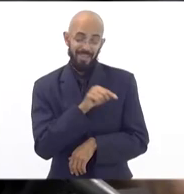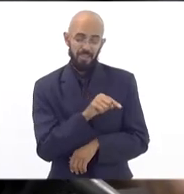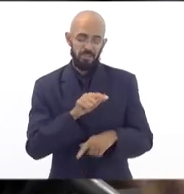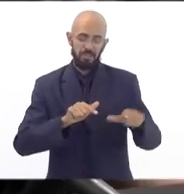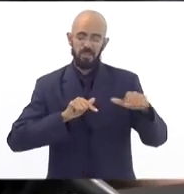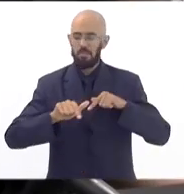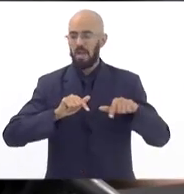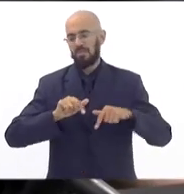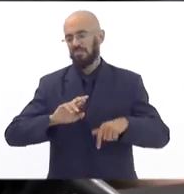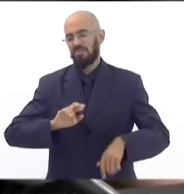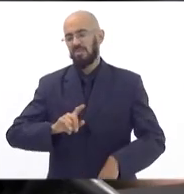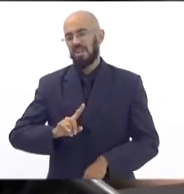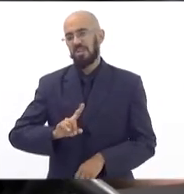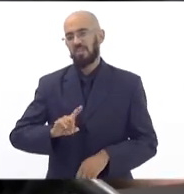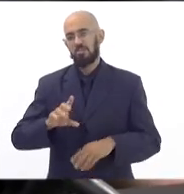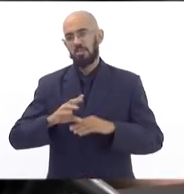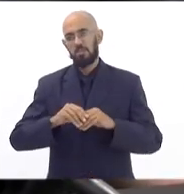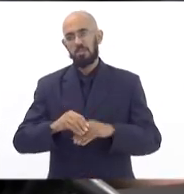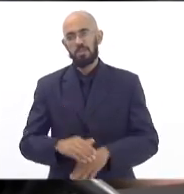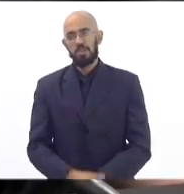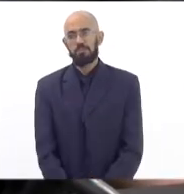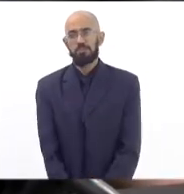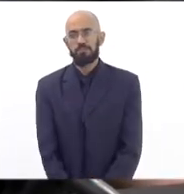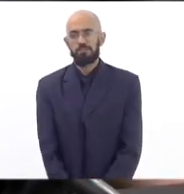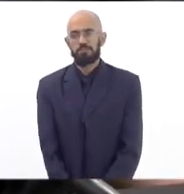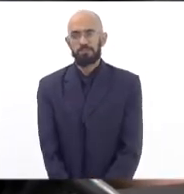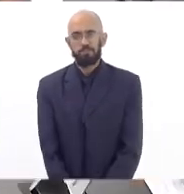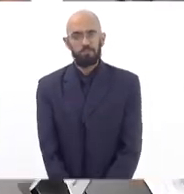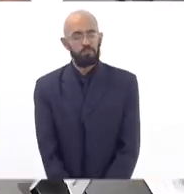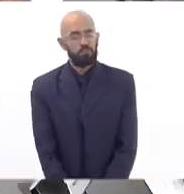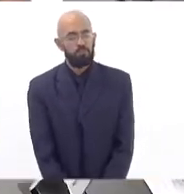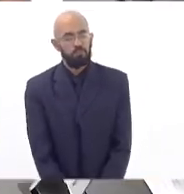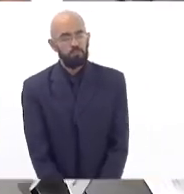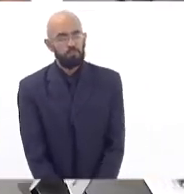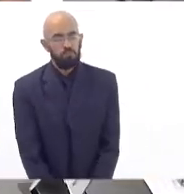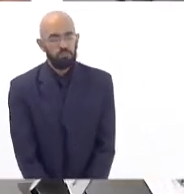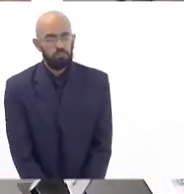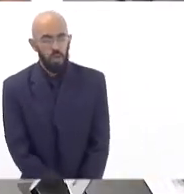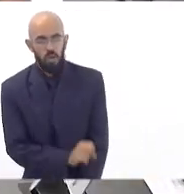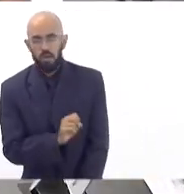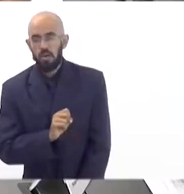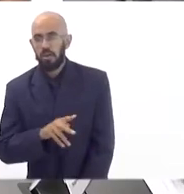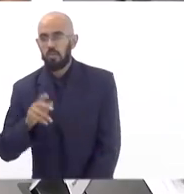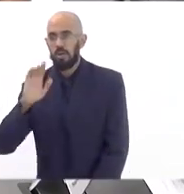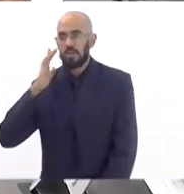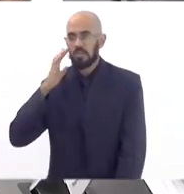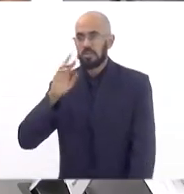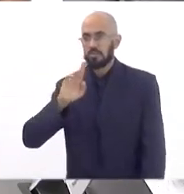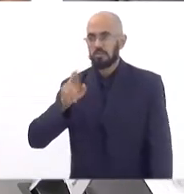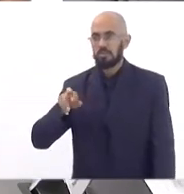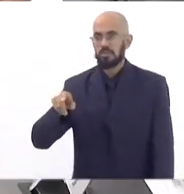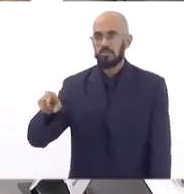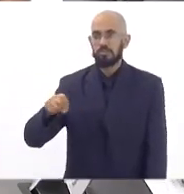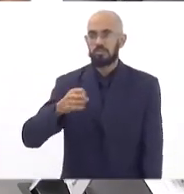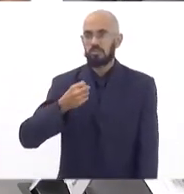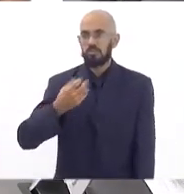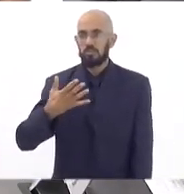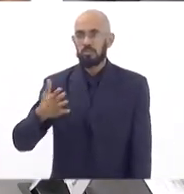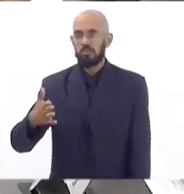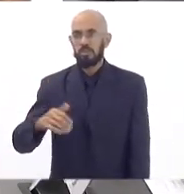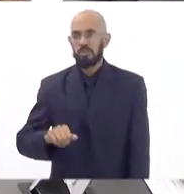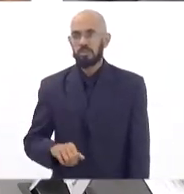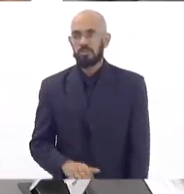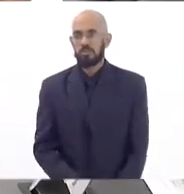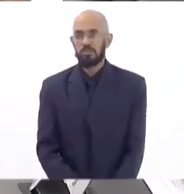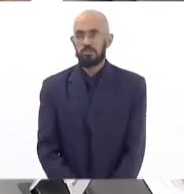atuam na malha Ferroviária só para complementar acho que a resposta que ele fez com o tempo você vai fazer agora eu vou fazer logo o bloco que como